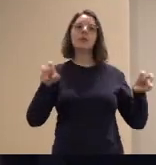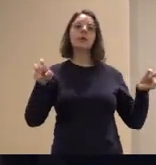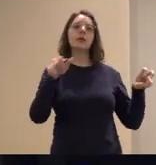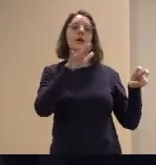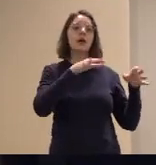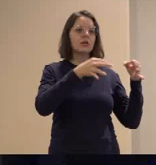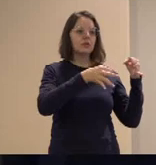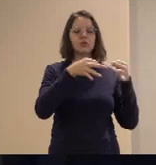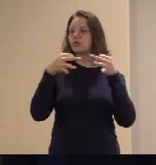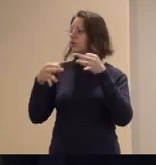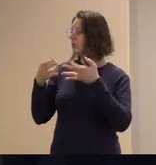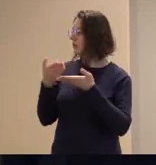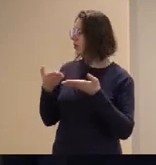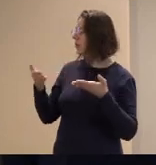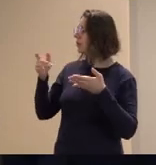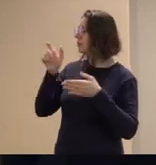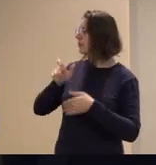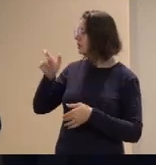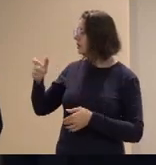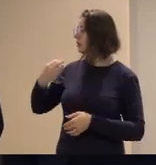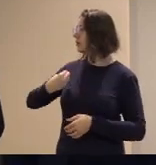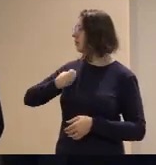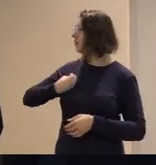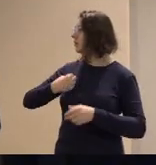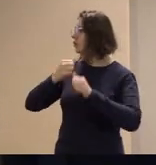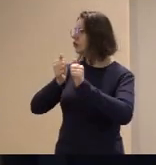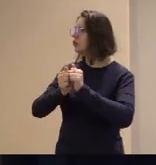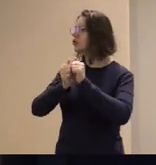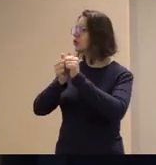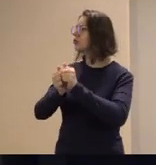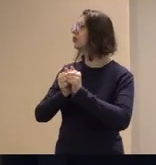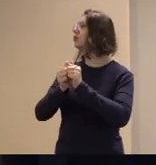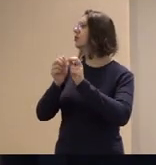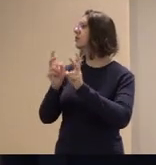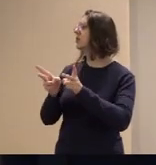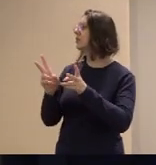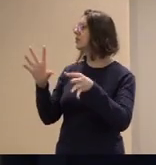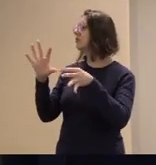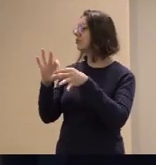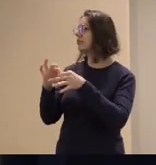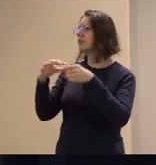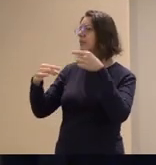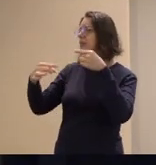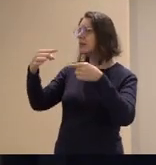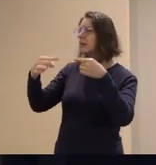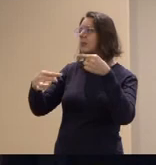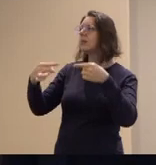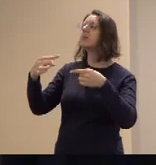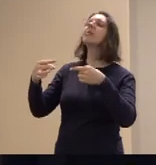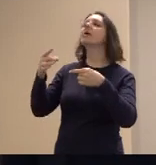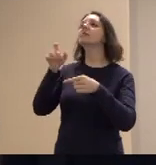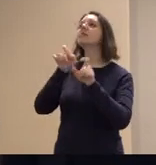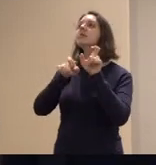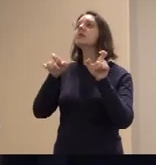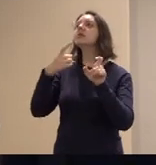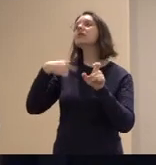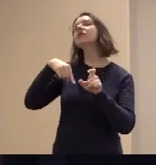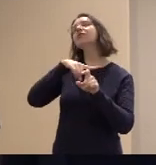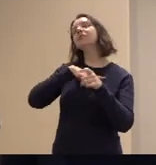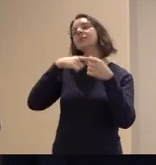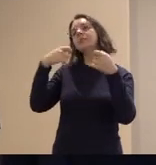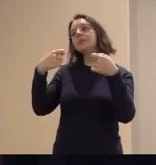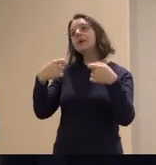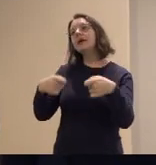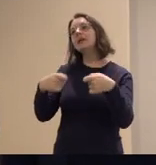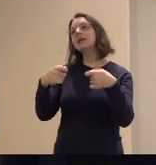Judiciário, que estão presentes conosco, têm estado nas discussões e são aqueles com quem a gente precisa